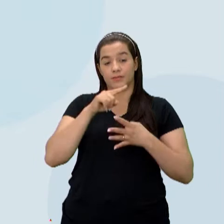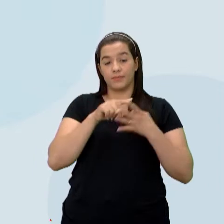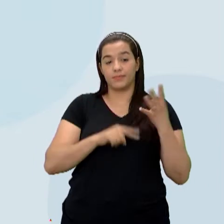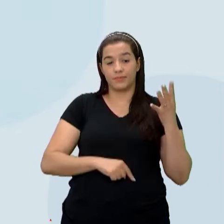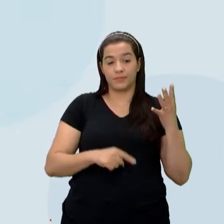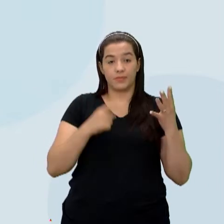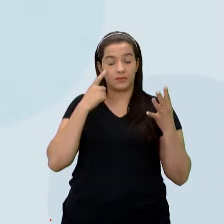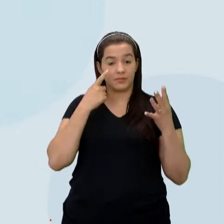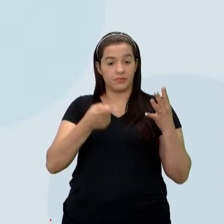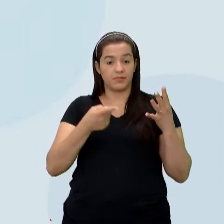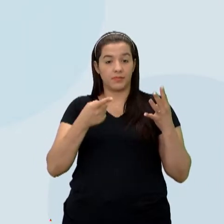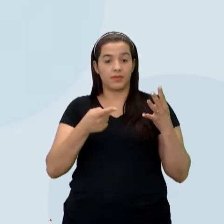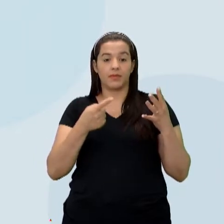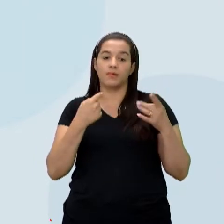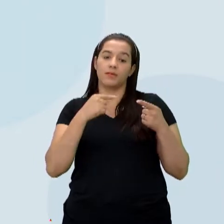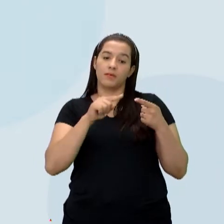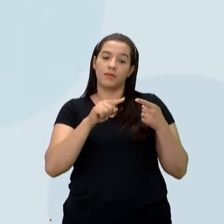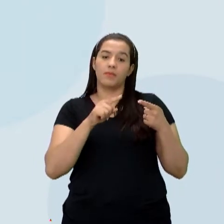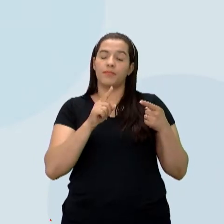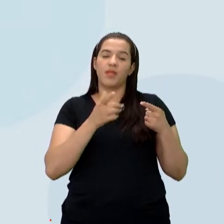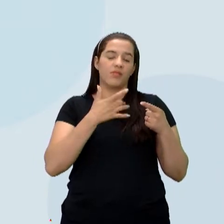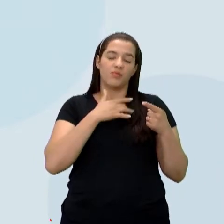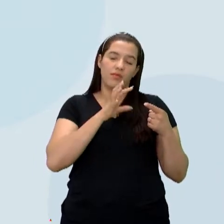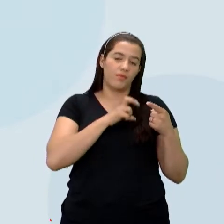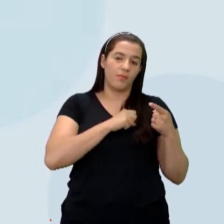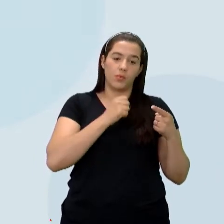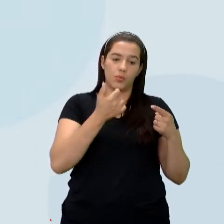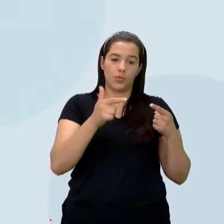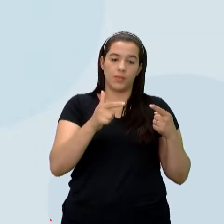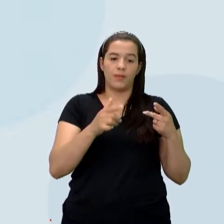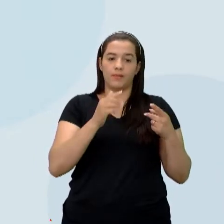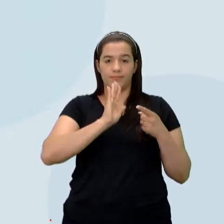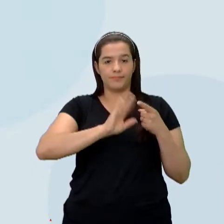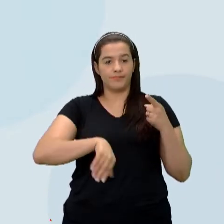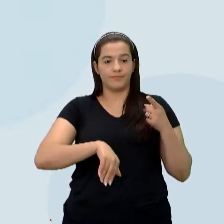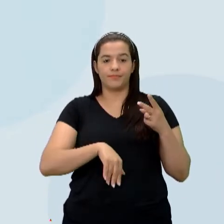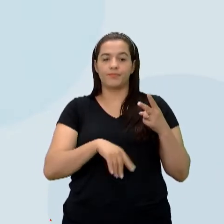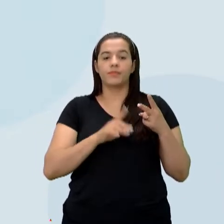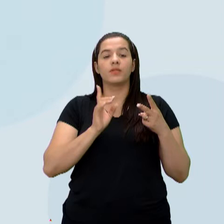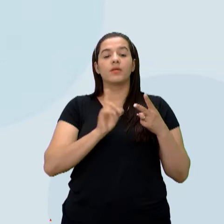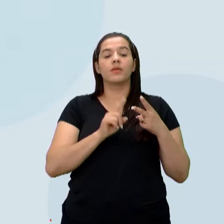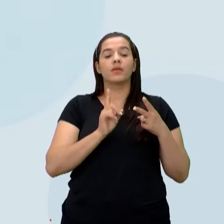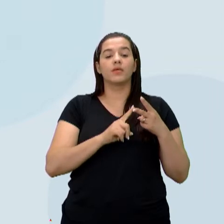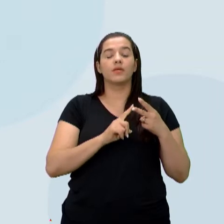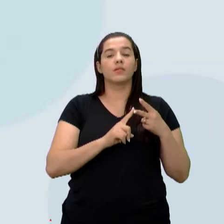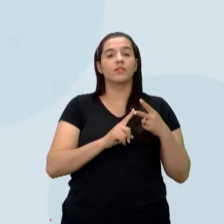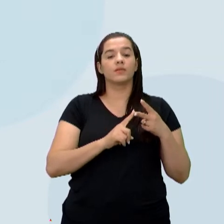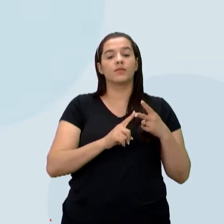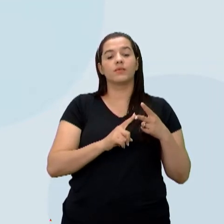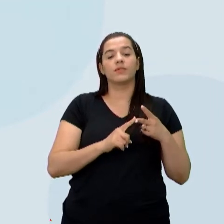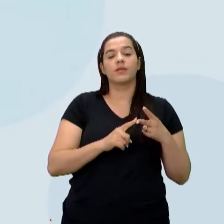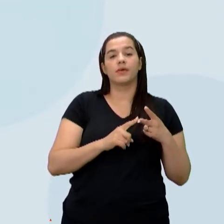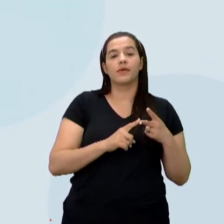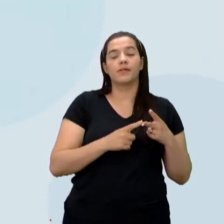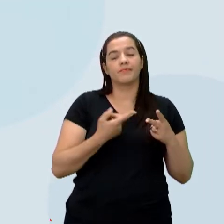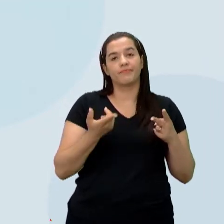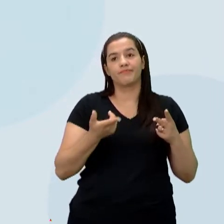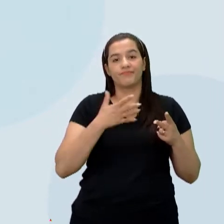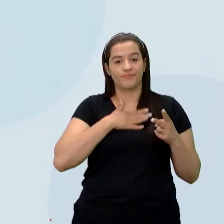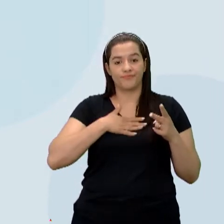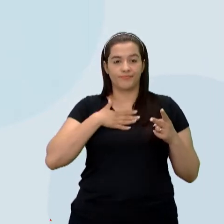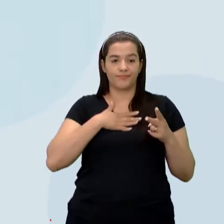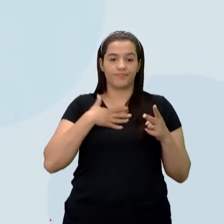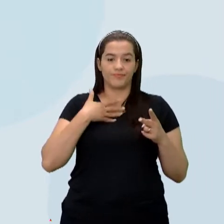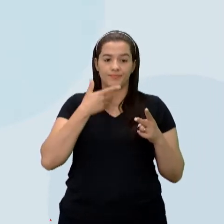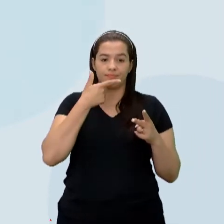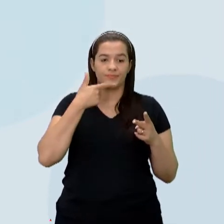temos, amável? Não. Já podemos tirar, né? Claro. Simpático também. Nem um